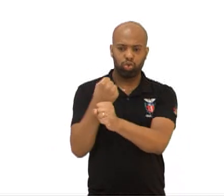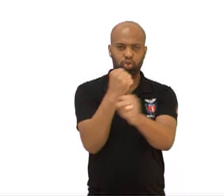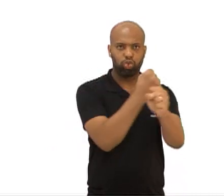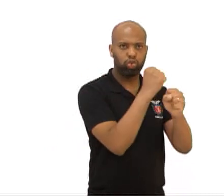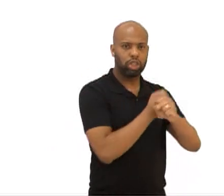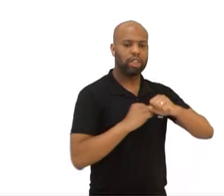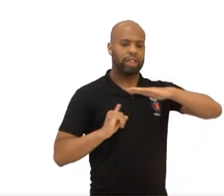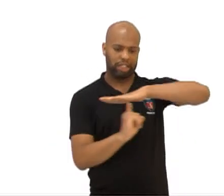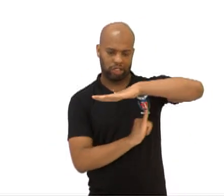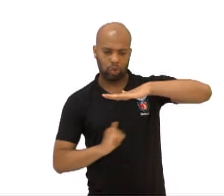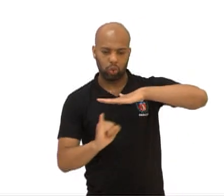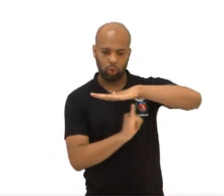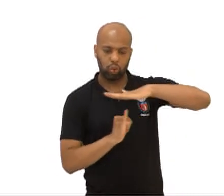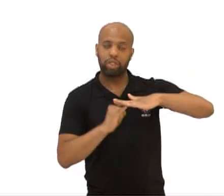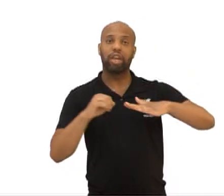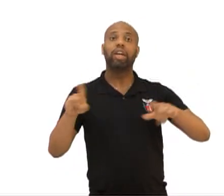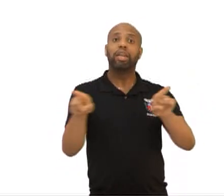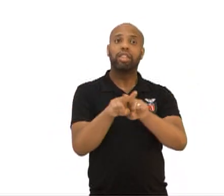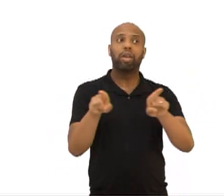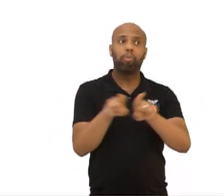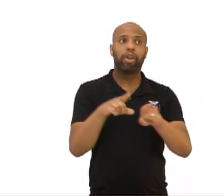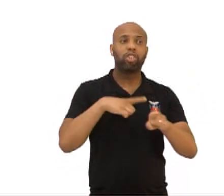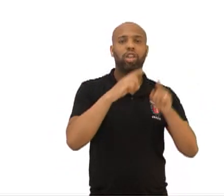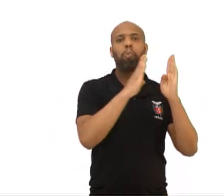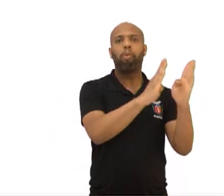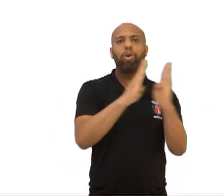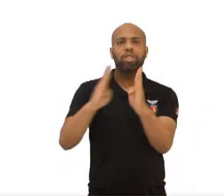industrialização, calçado pelo processo de